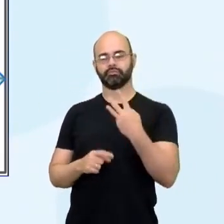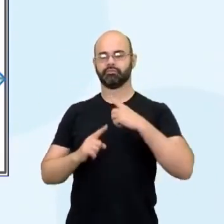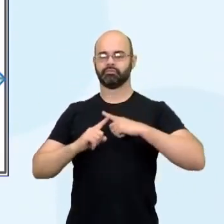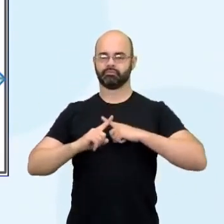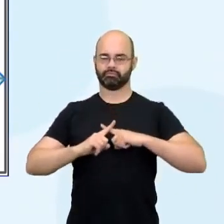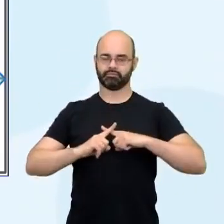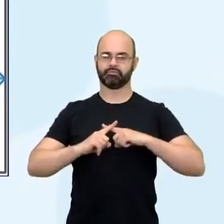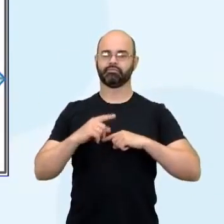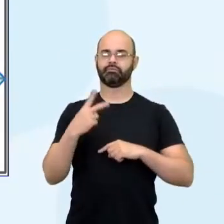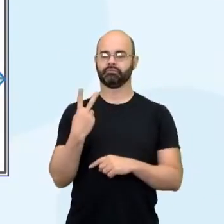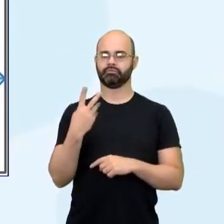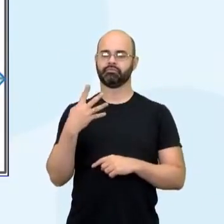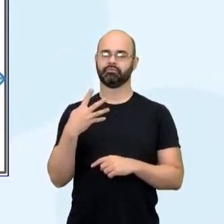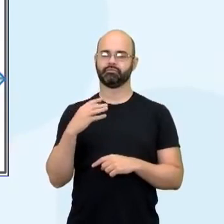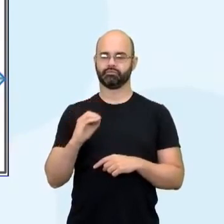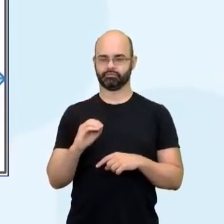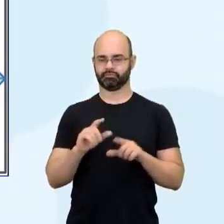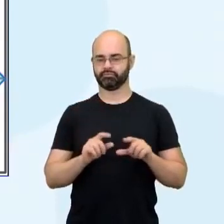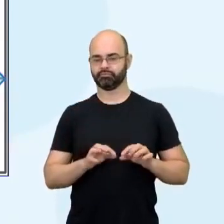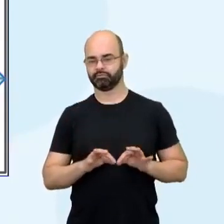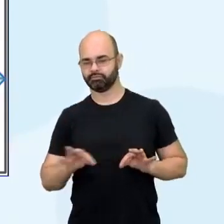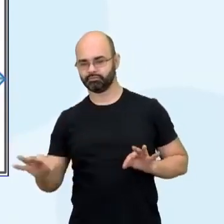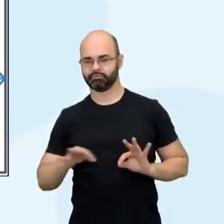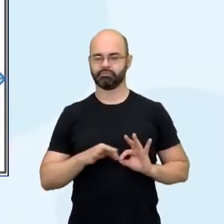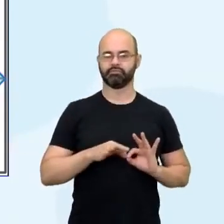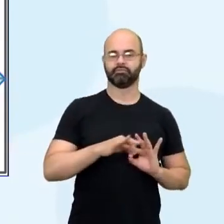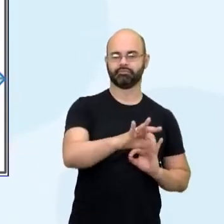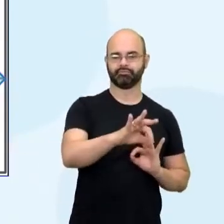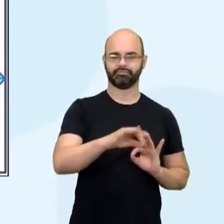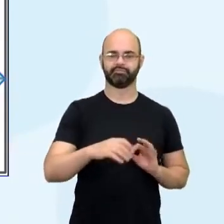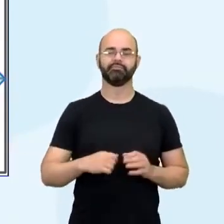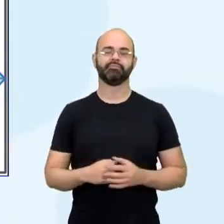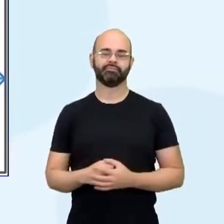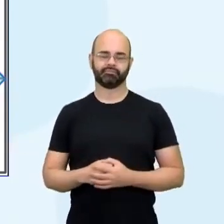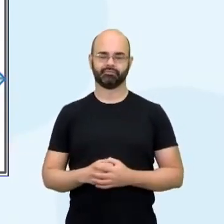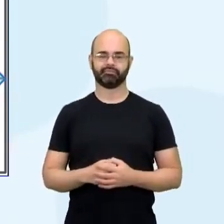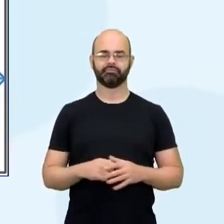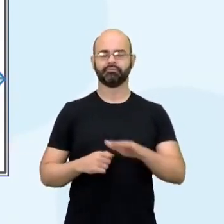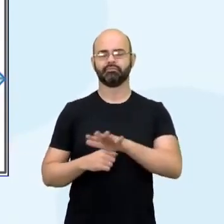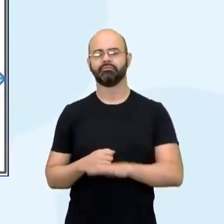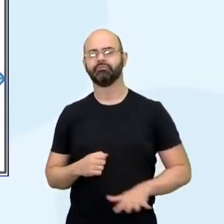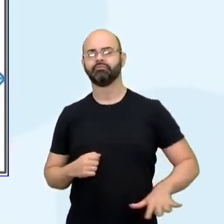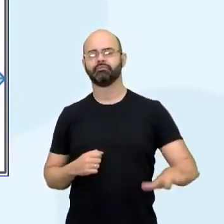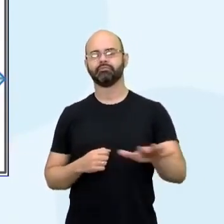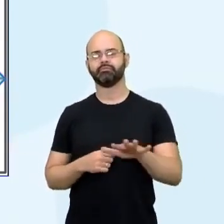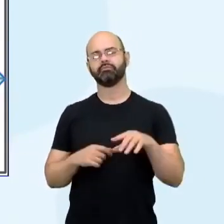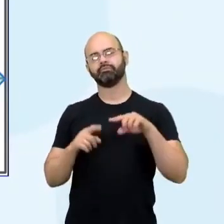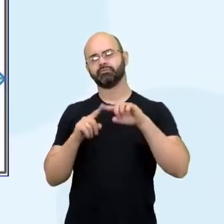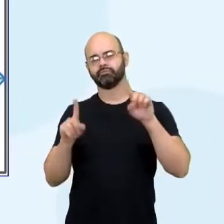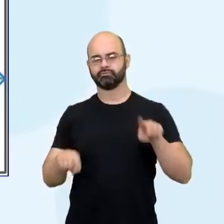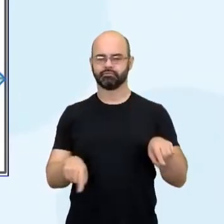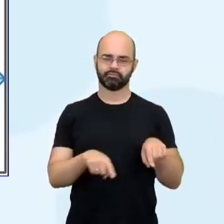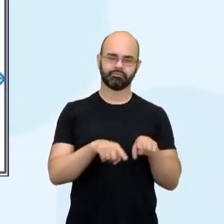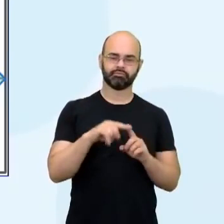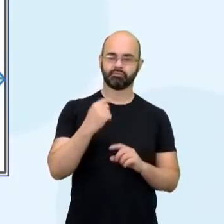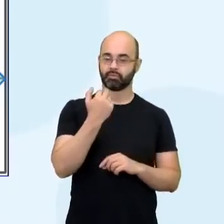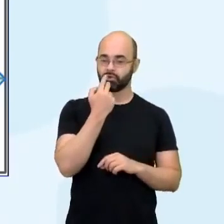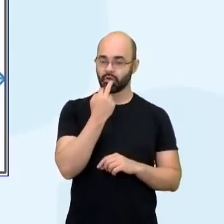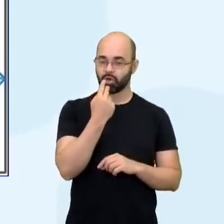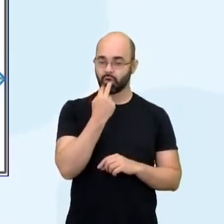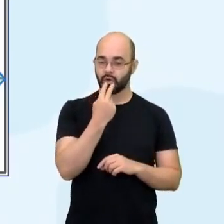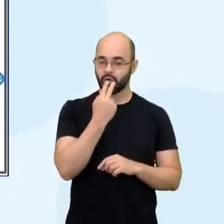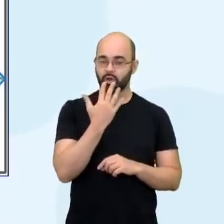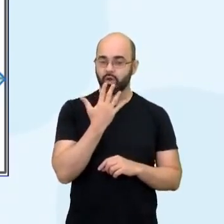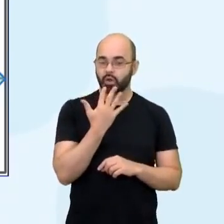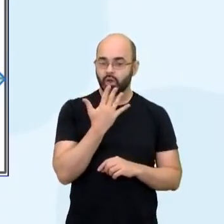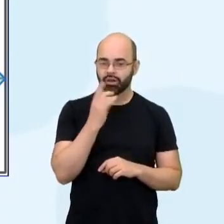por 2,40 de largura, por exemplo. Bom, desse modo, qual é a área da parte colorida, tá, do